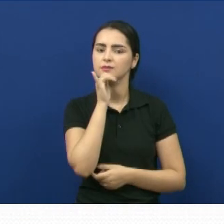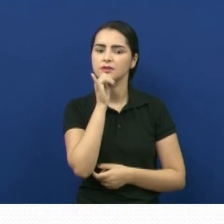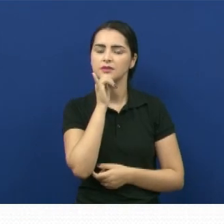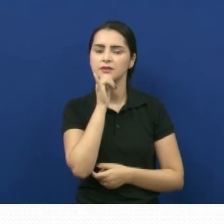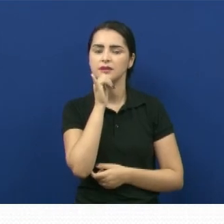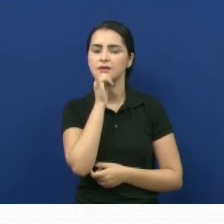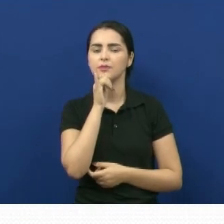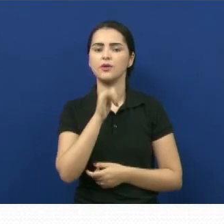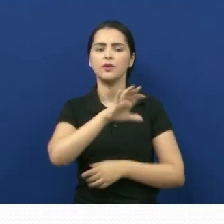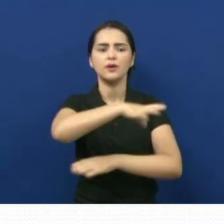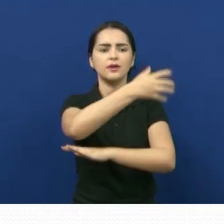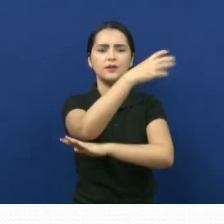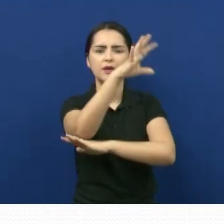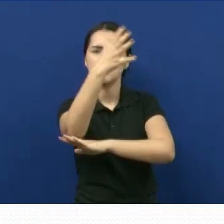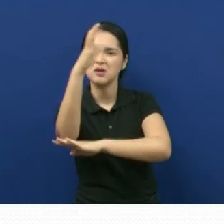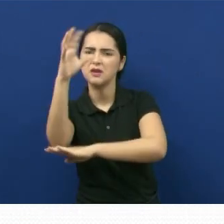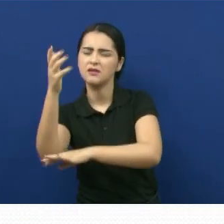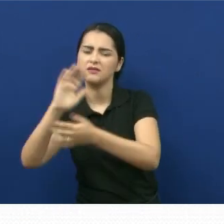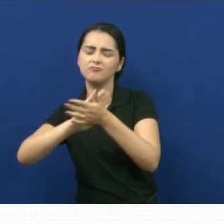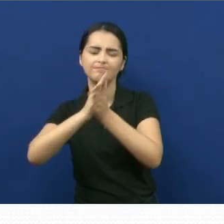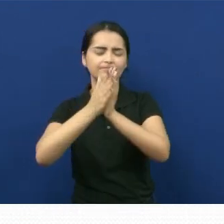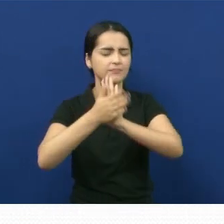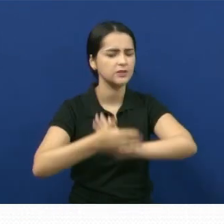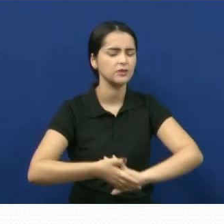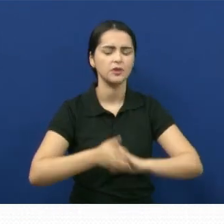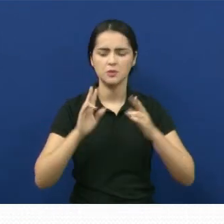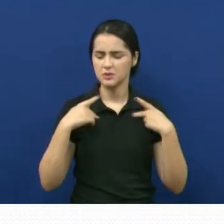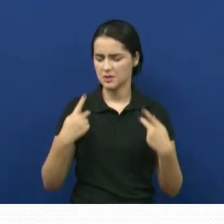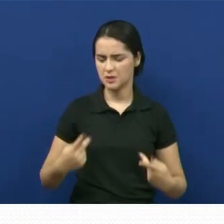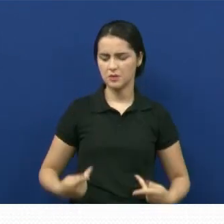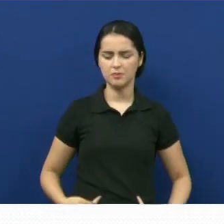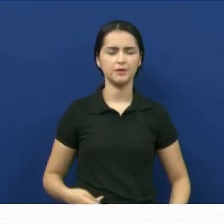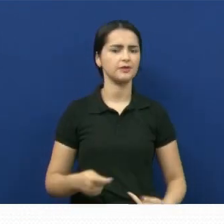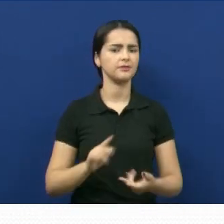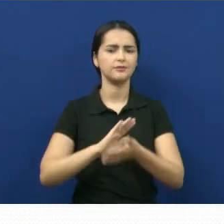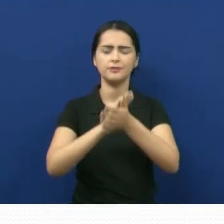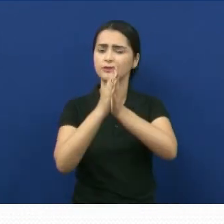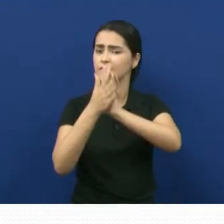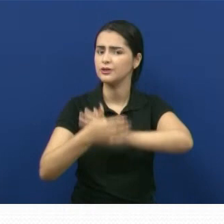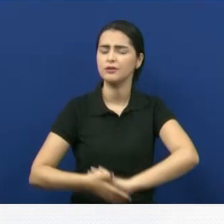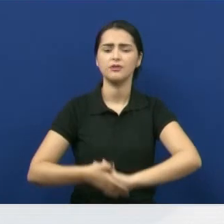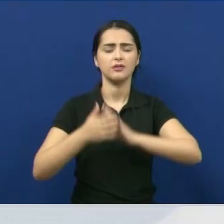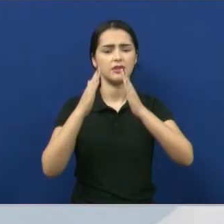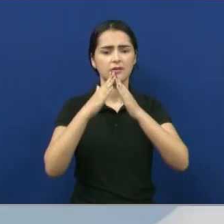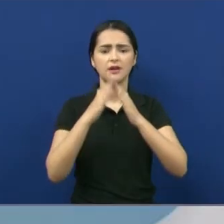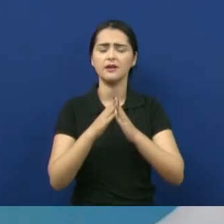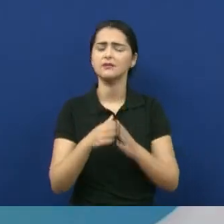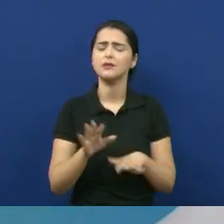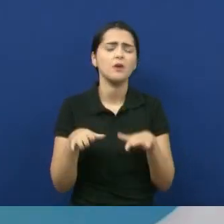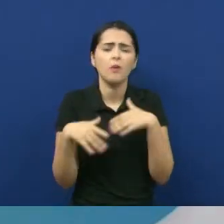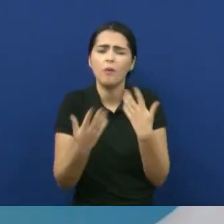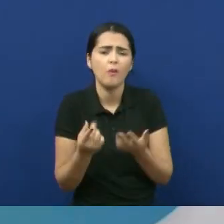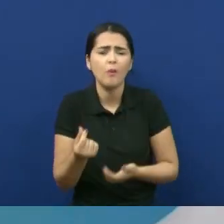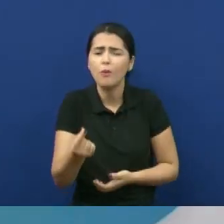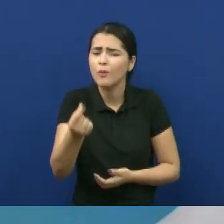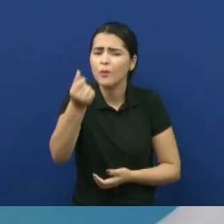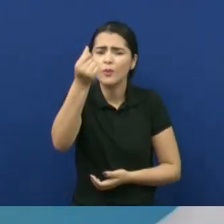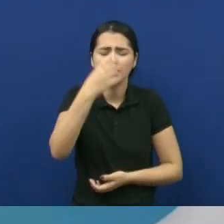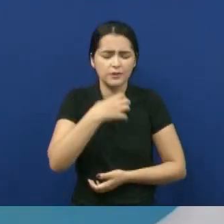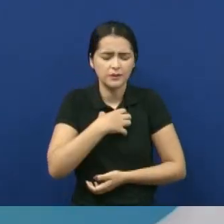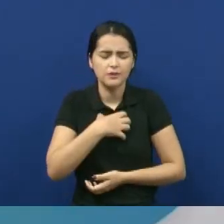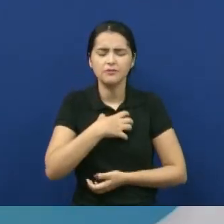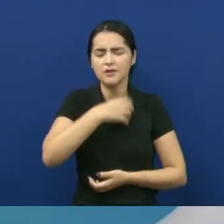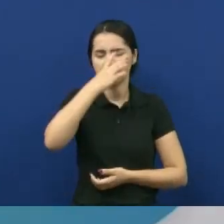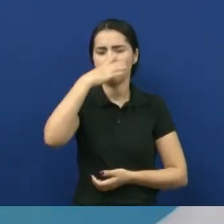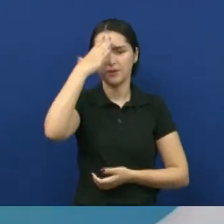uma catástrofe provocada pelo homem que desmanche aquela casa, né? Quanto que vale o sentimento da pessoa